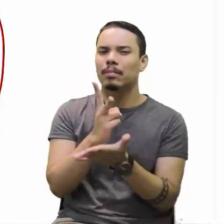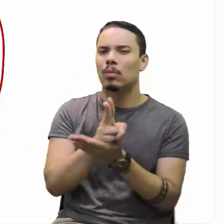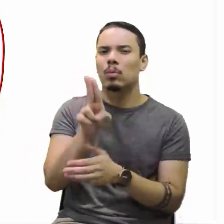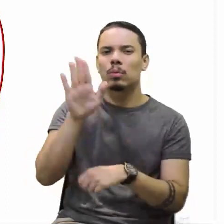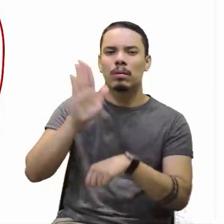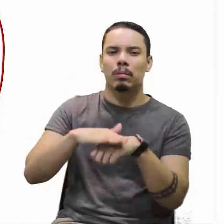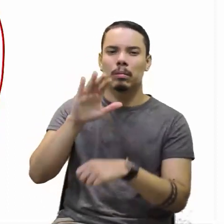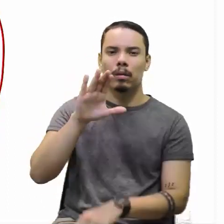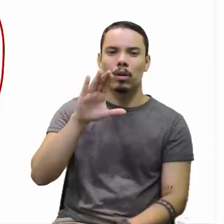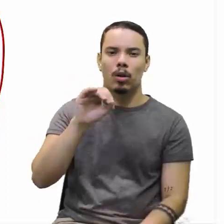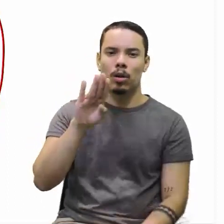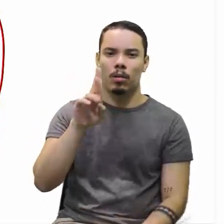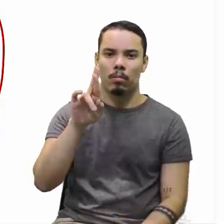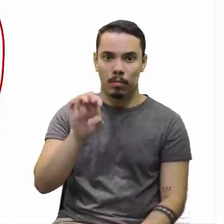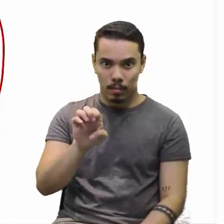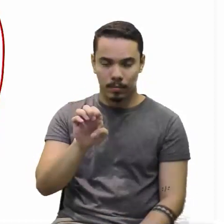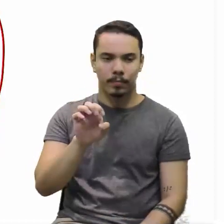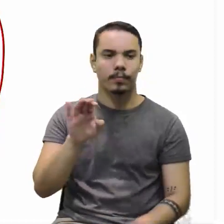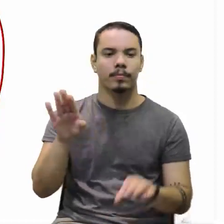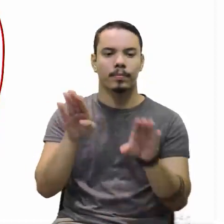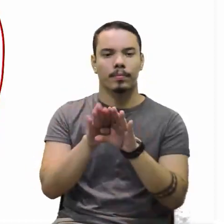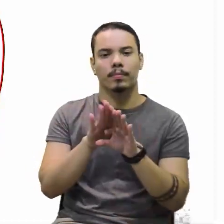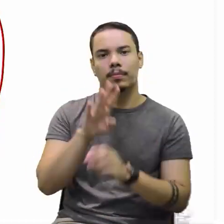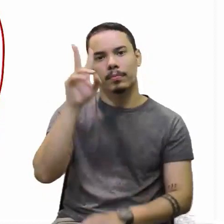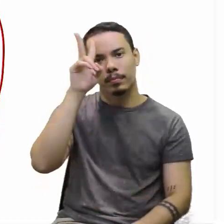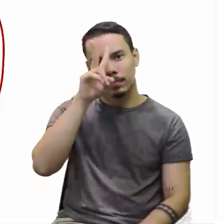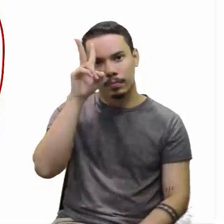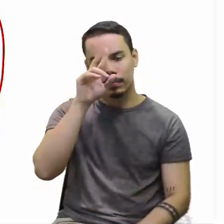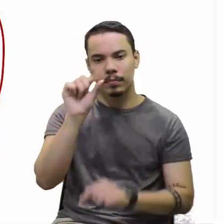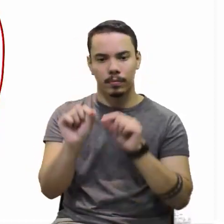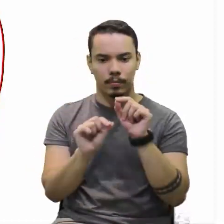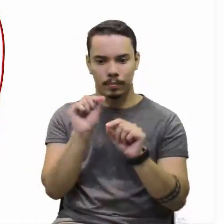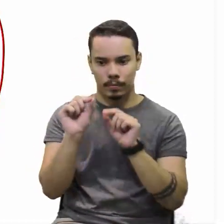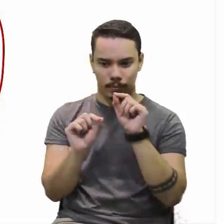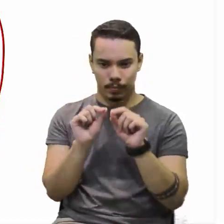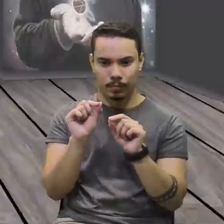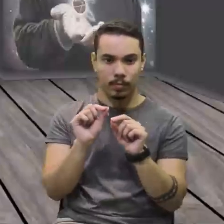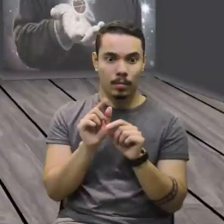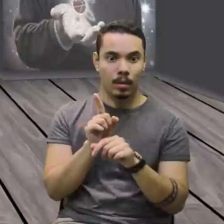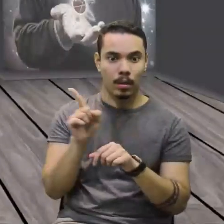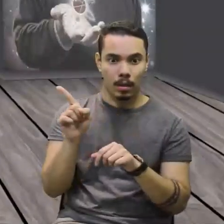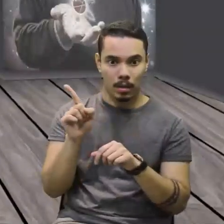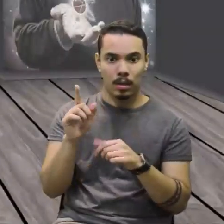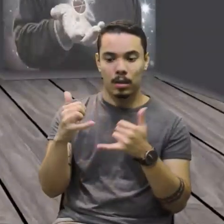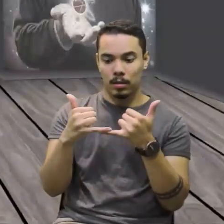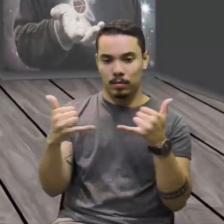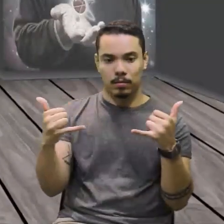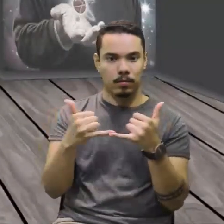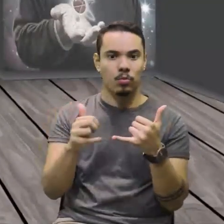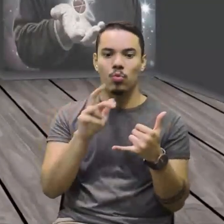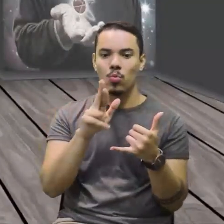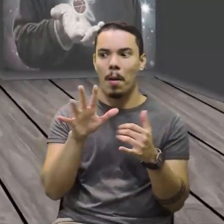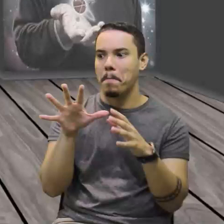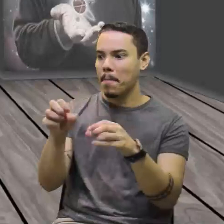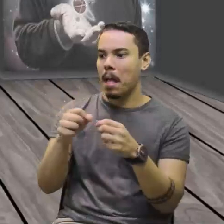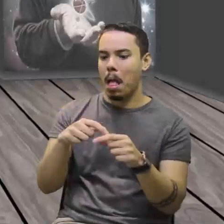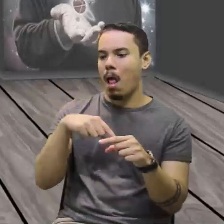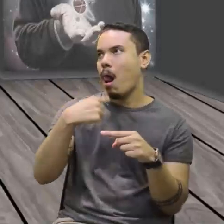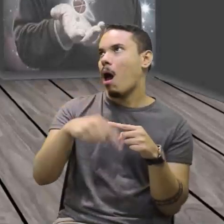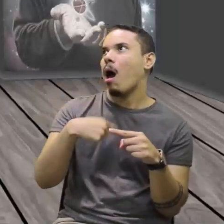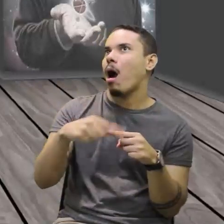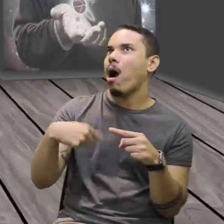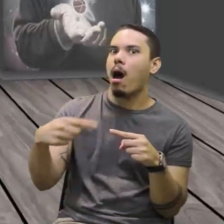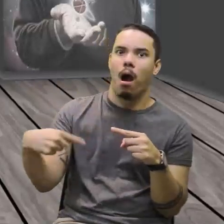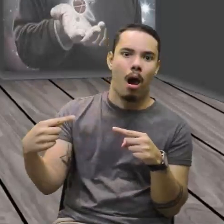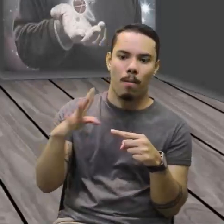né? Lembrando, pessoal, o seguinte, olha bem, esses fios, não é só pegar o fio e sair enrolando ele